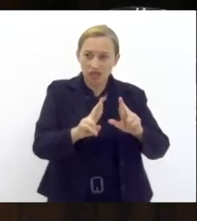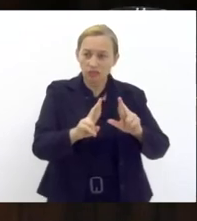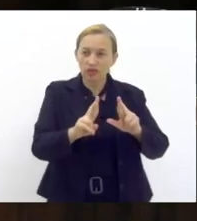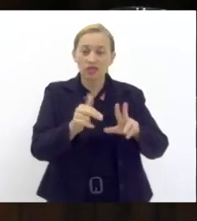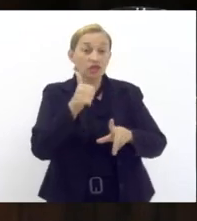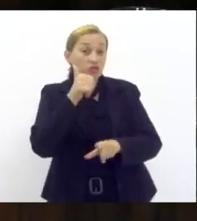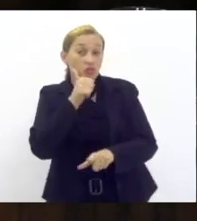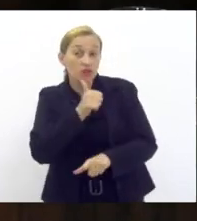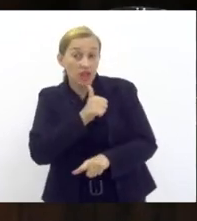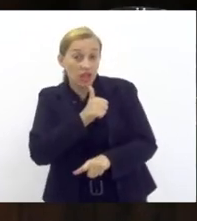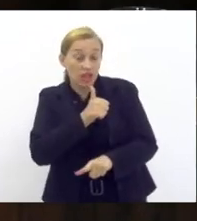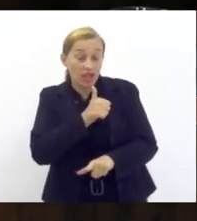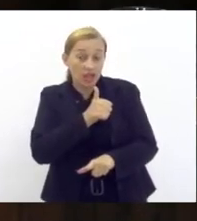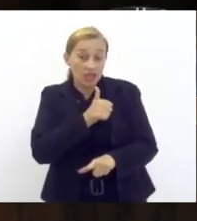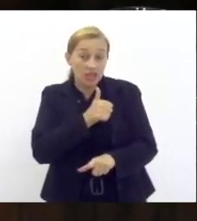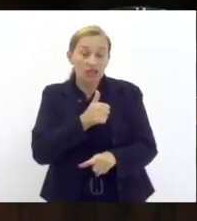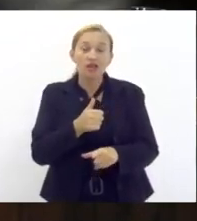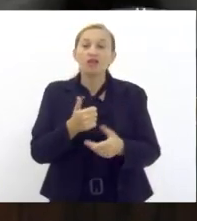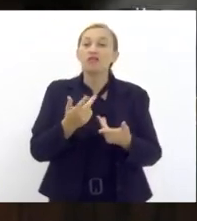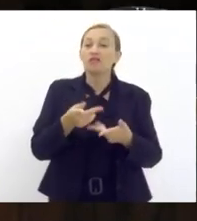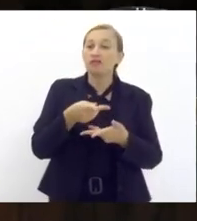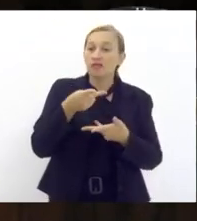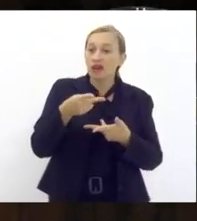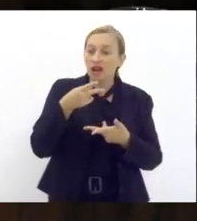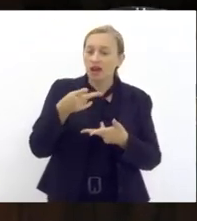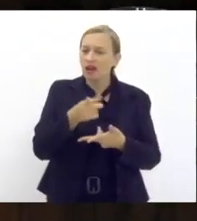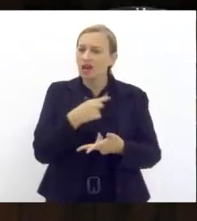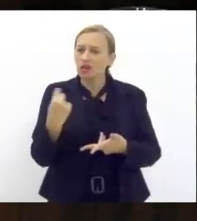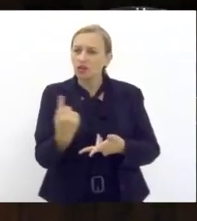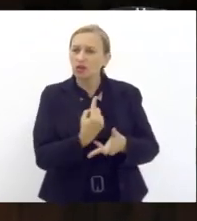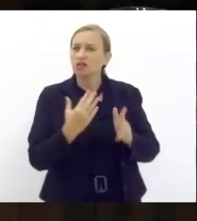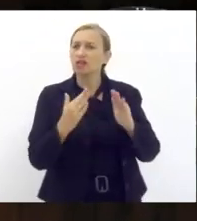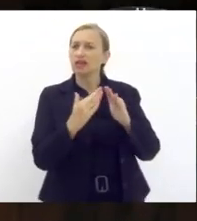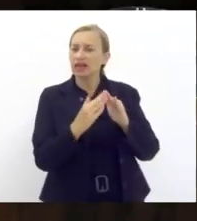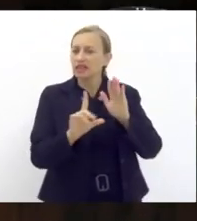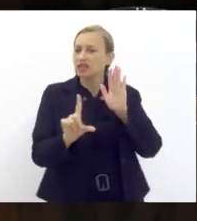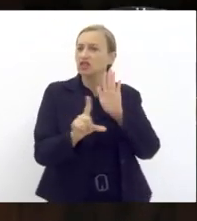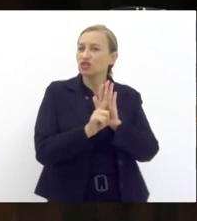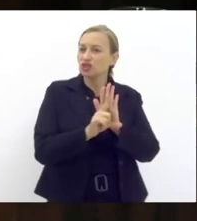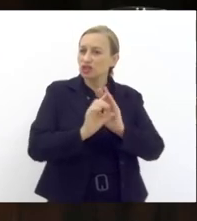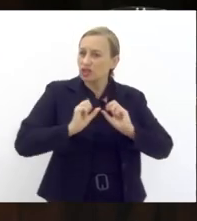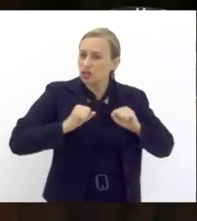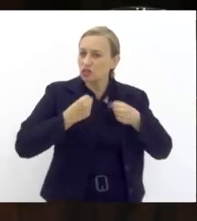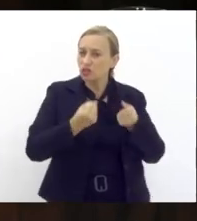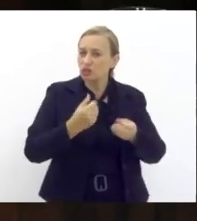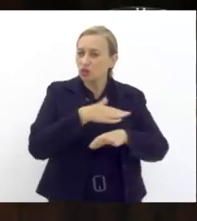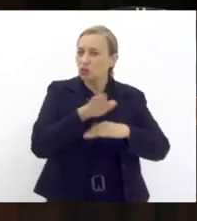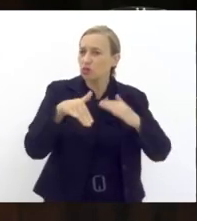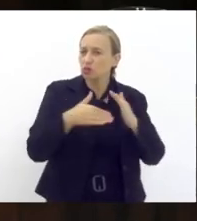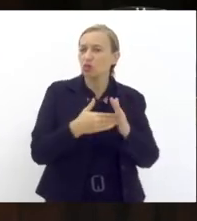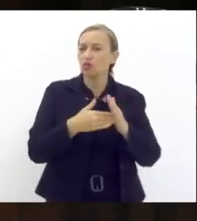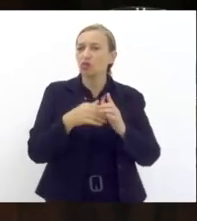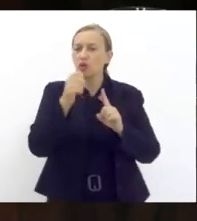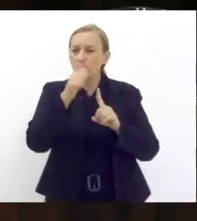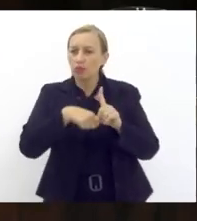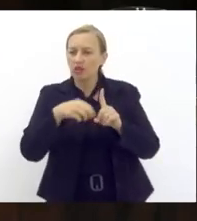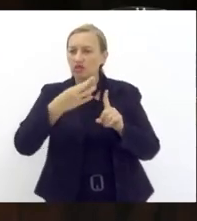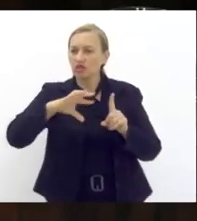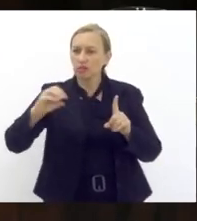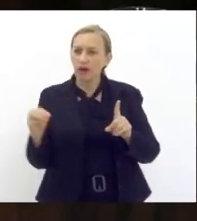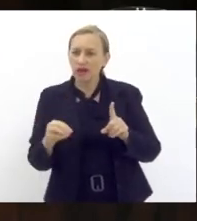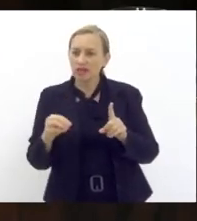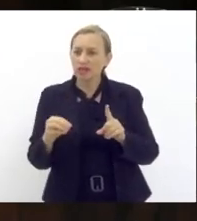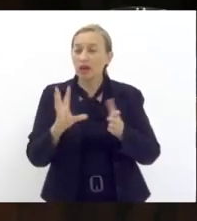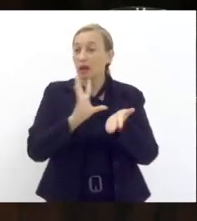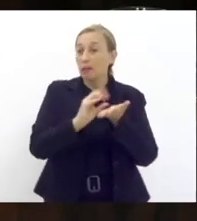das mulheres, ressaltar que a nossa casa legislativa dedicou todo o mês de março à pauta das